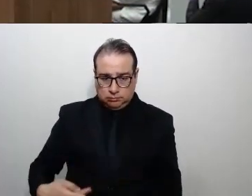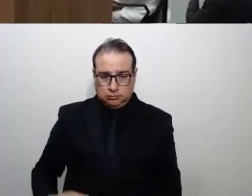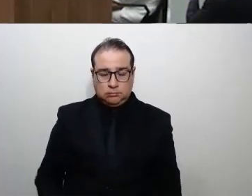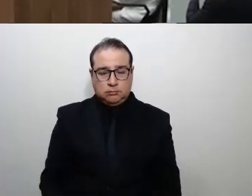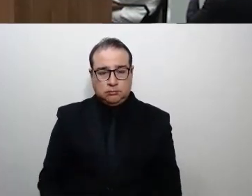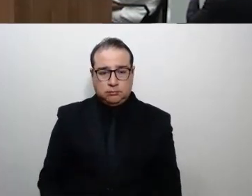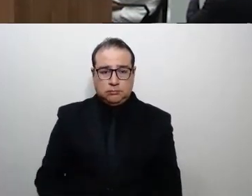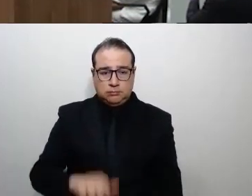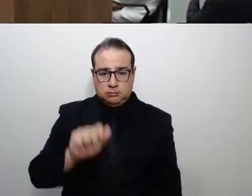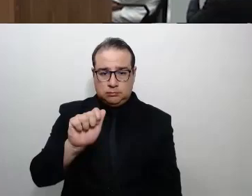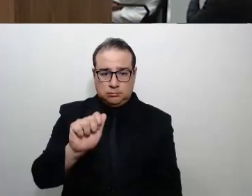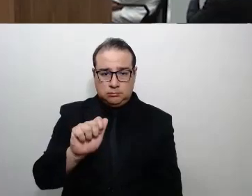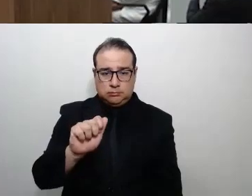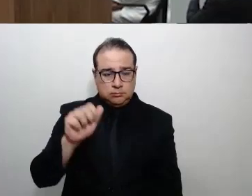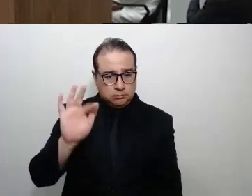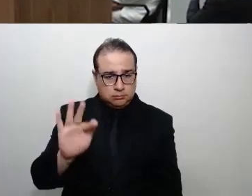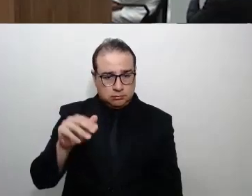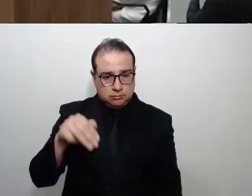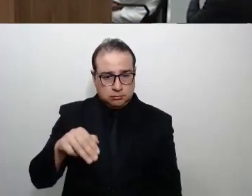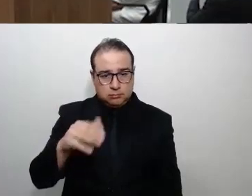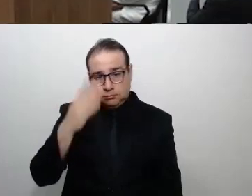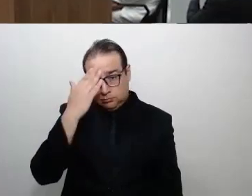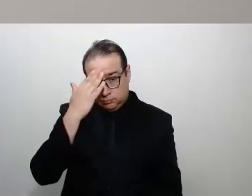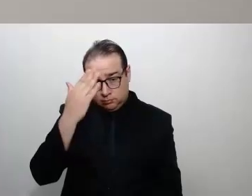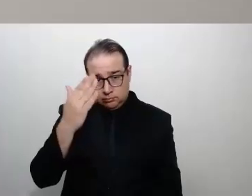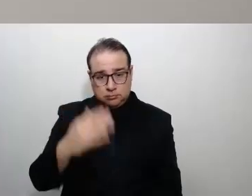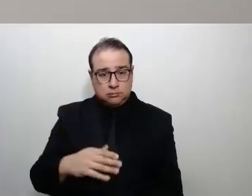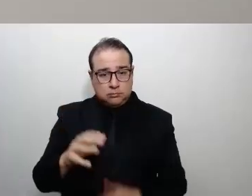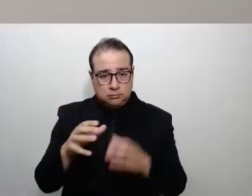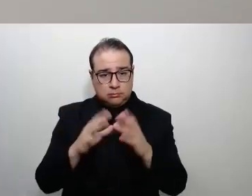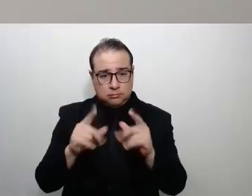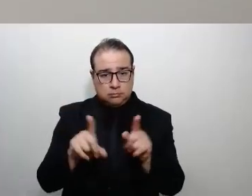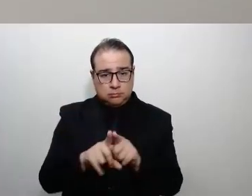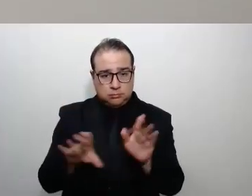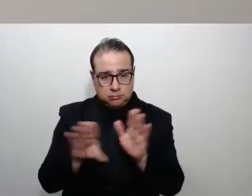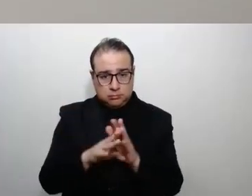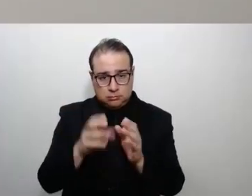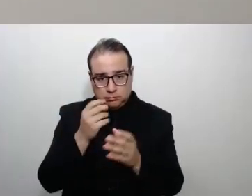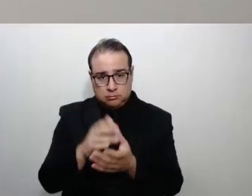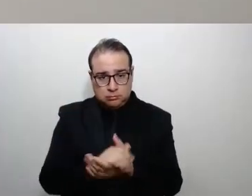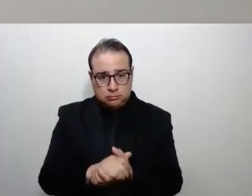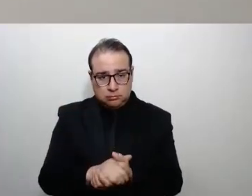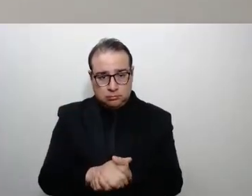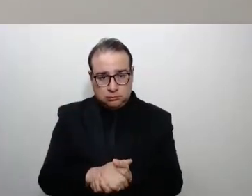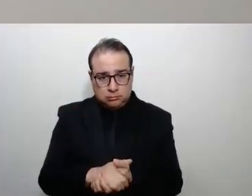Amilcar Maia agradecer a acolhida que tivemos aqui